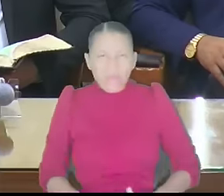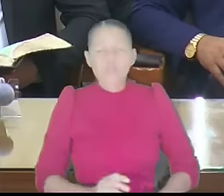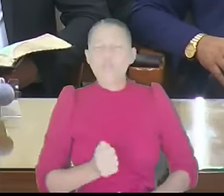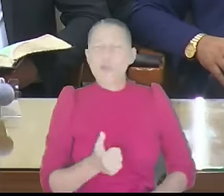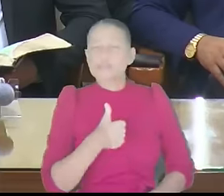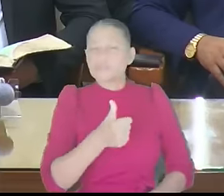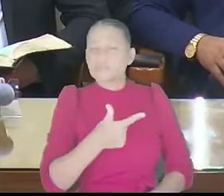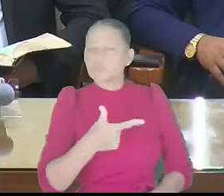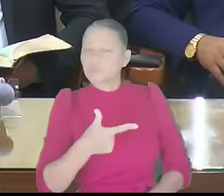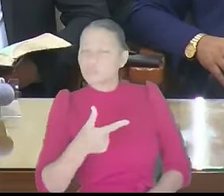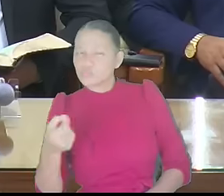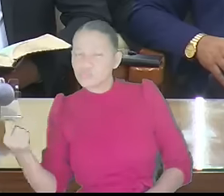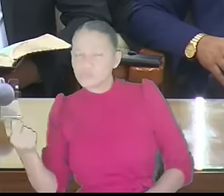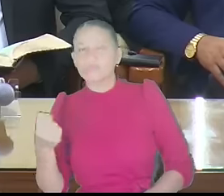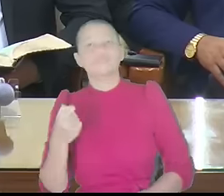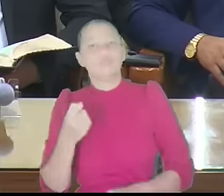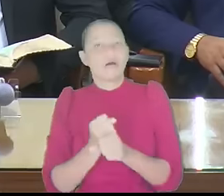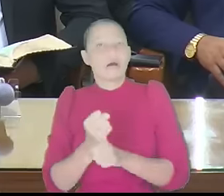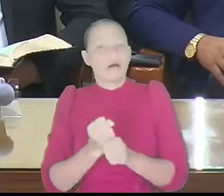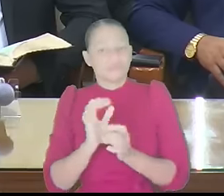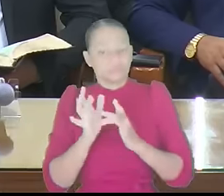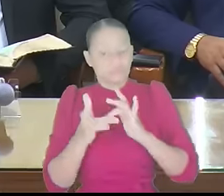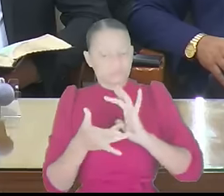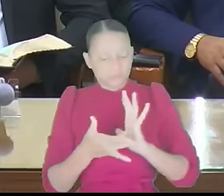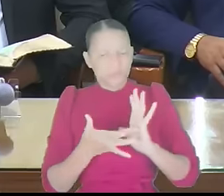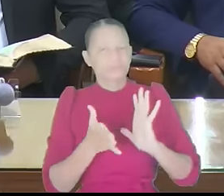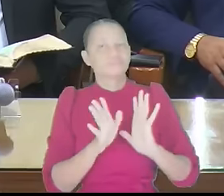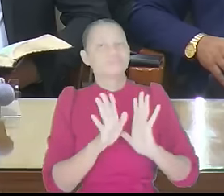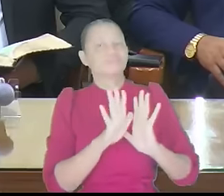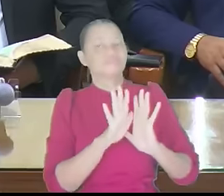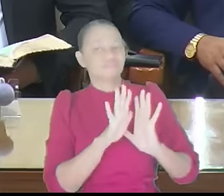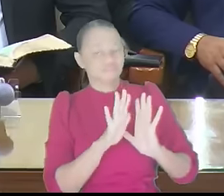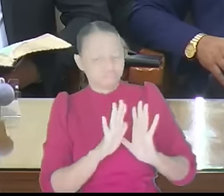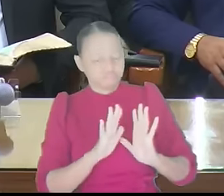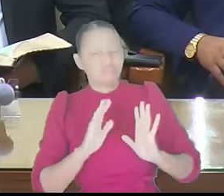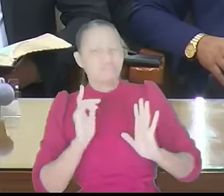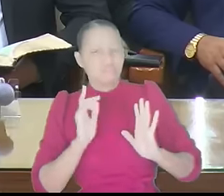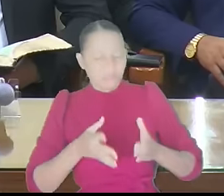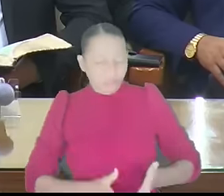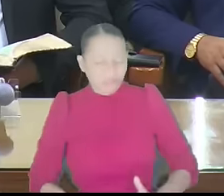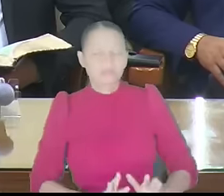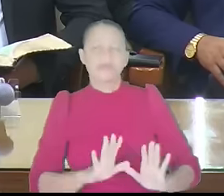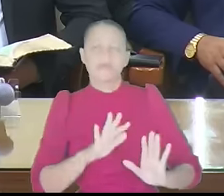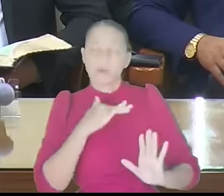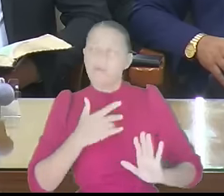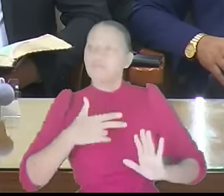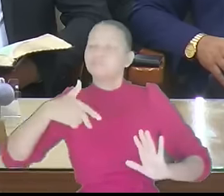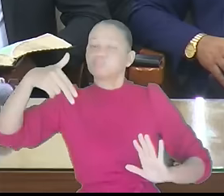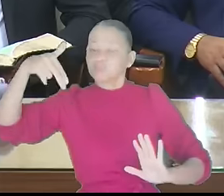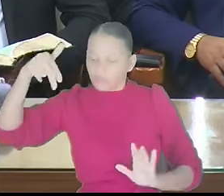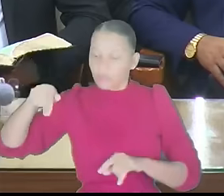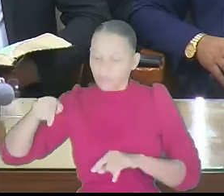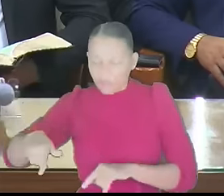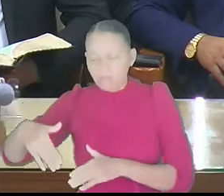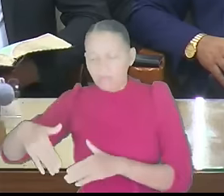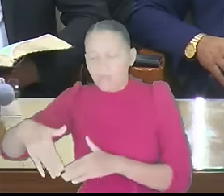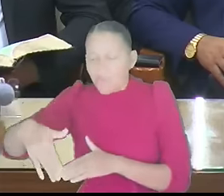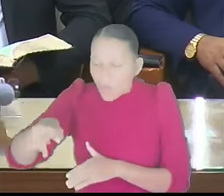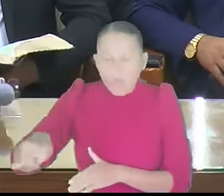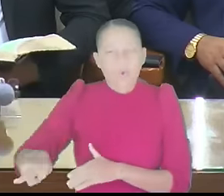1200 anos depois de Cristo, foi que o cardeal Hugo de Saint-Cher fez a separação da Bíblia em